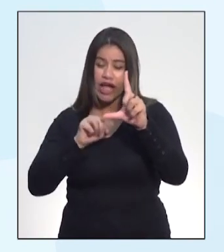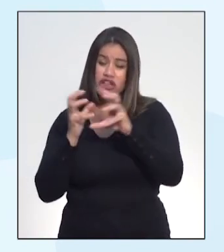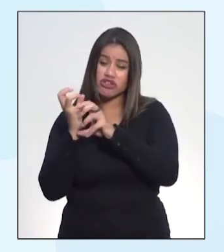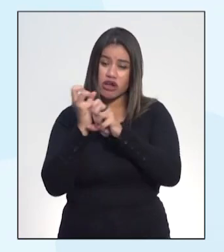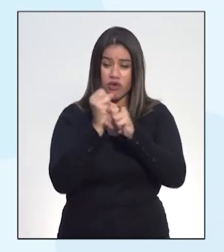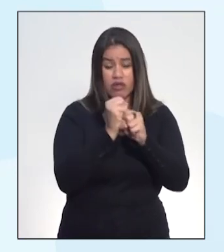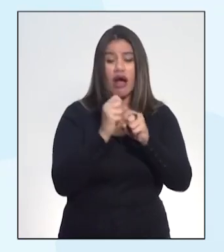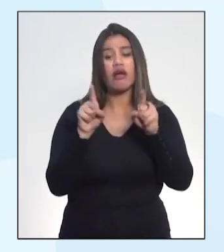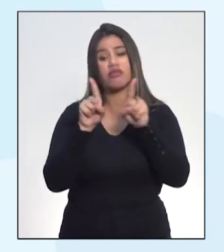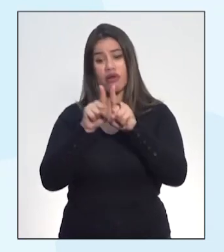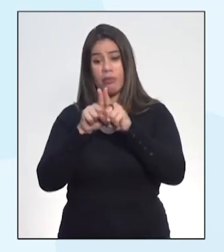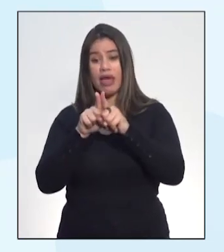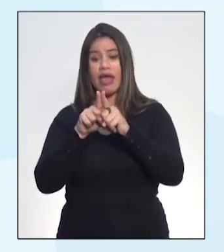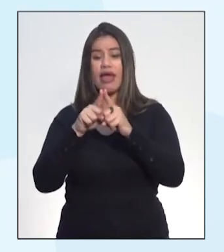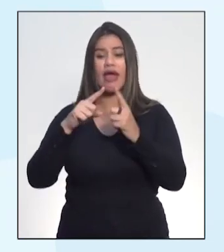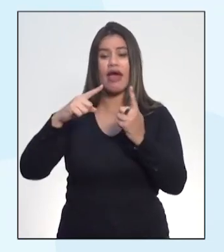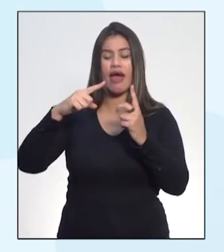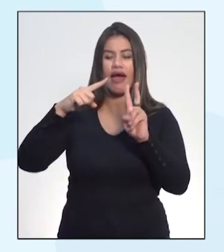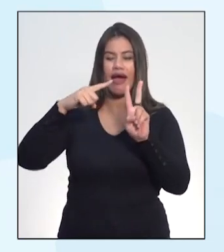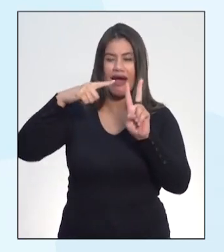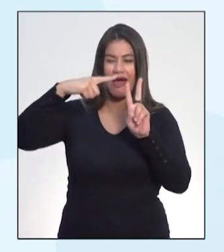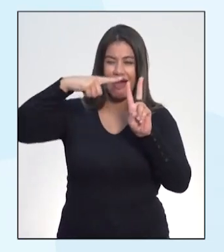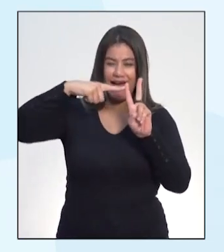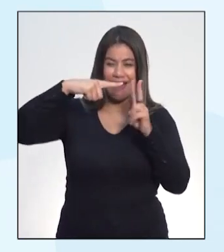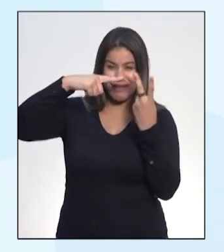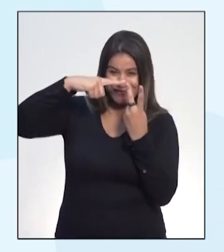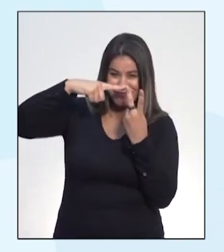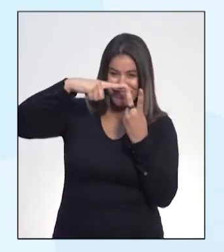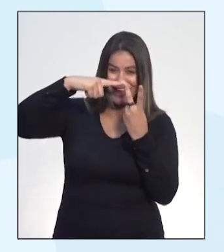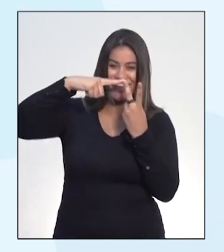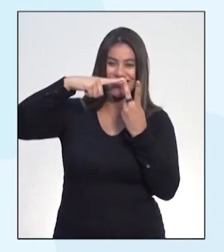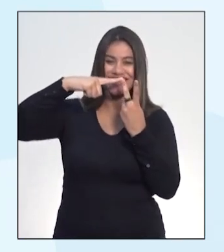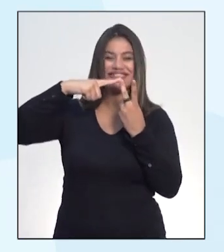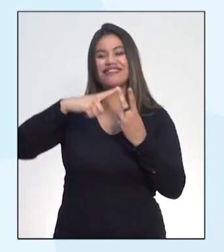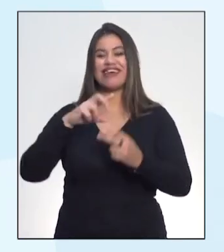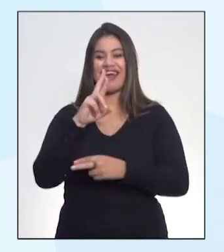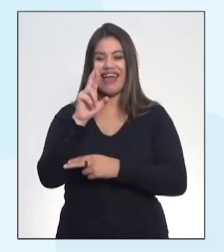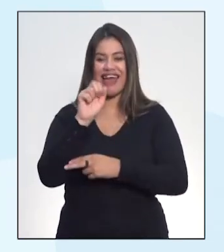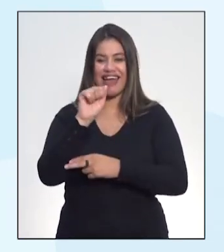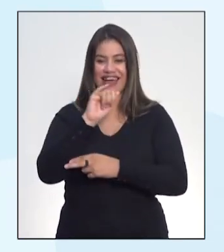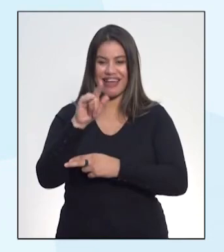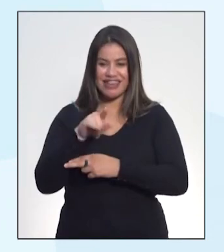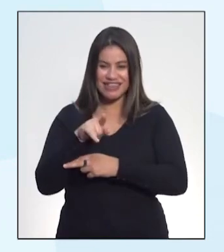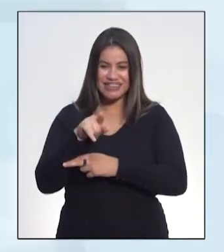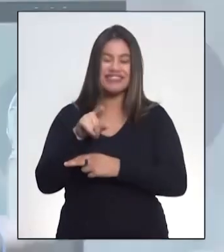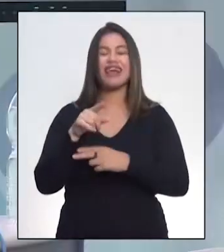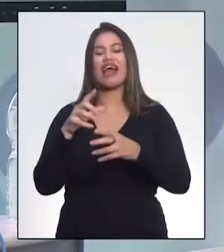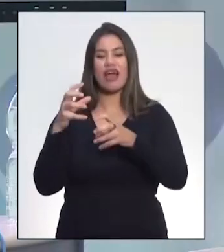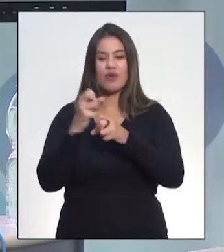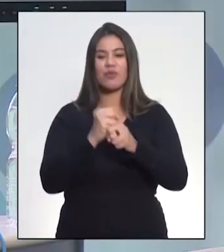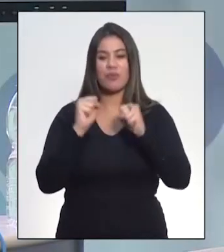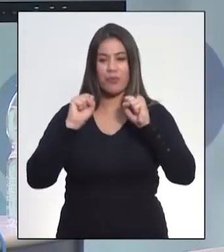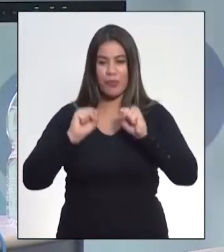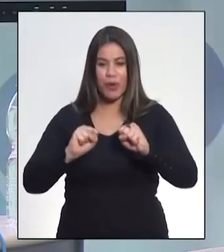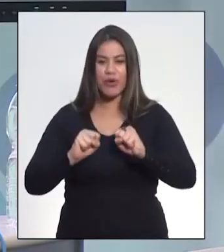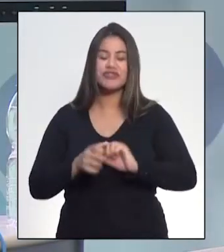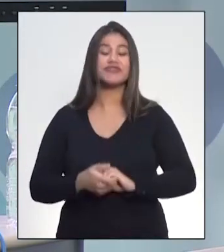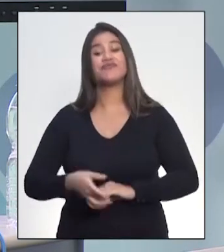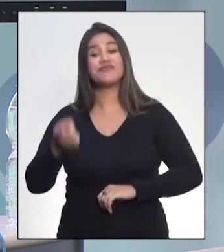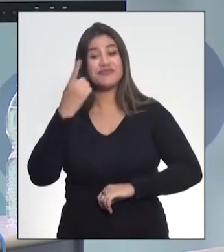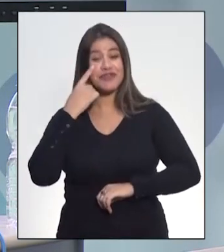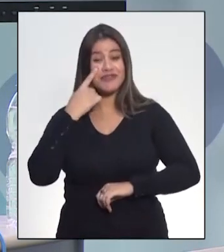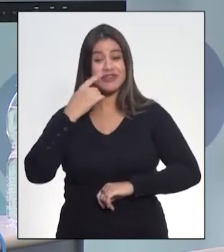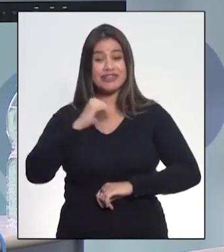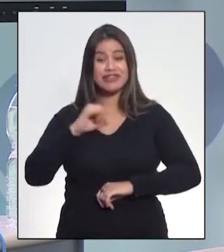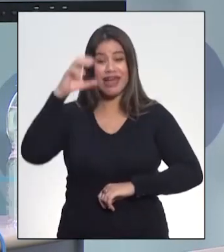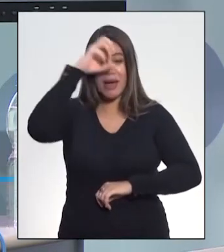raízes também, tá bom? Eu anotei aí o valor das raízes, mas por eliminatória era óbvio que esse era o C. Tudo bem? Bom, quero ver se vocês realmente aprenderam.